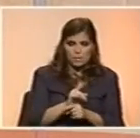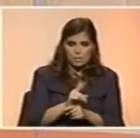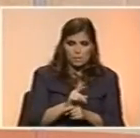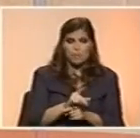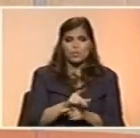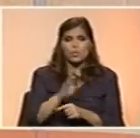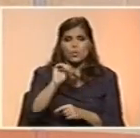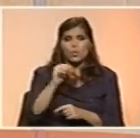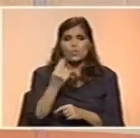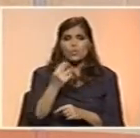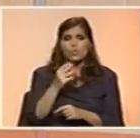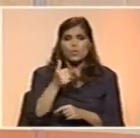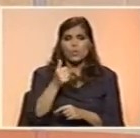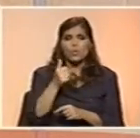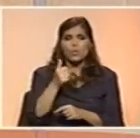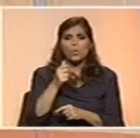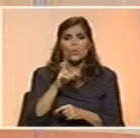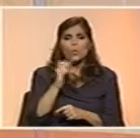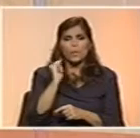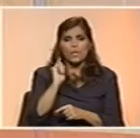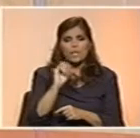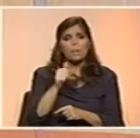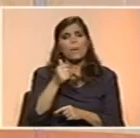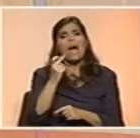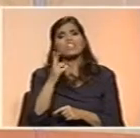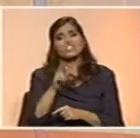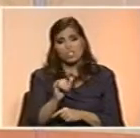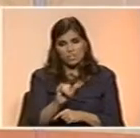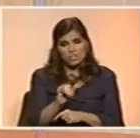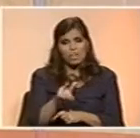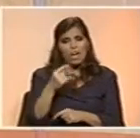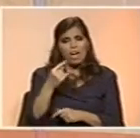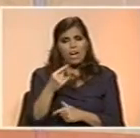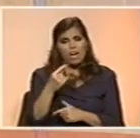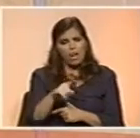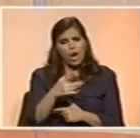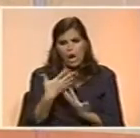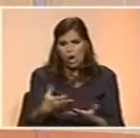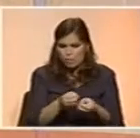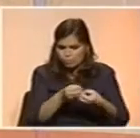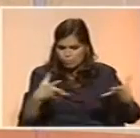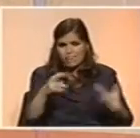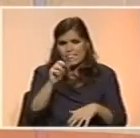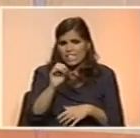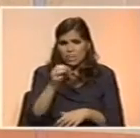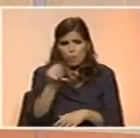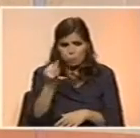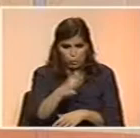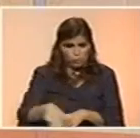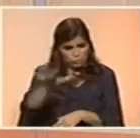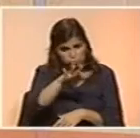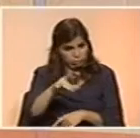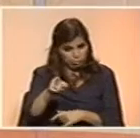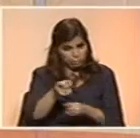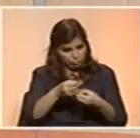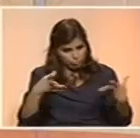Suribashi. Neste momento existem 30 aqui no Porto e arredores. Cresceu muito a oferta. Tem crescido muito, assim como o número,